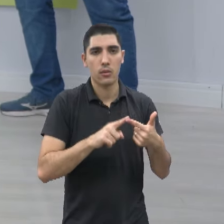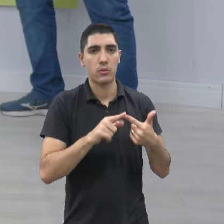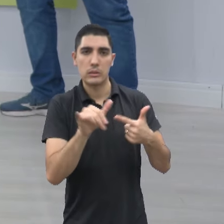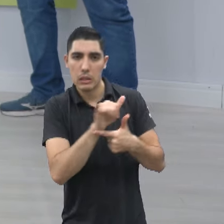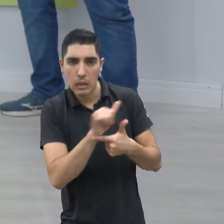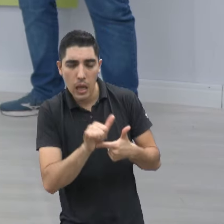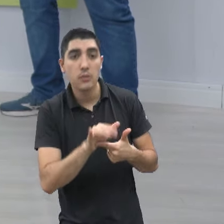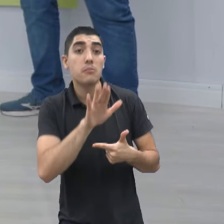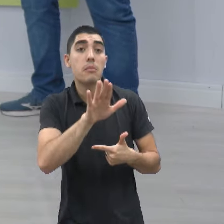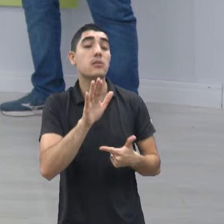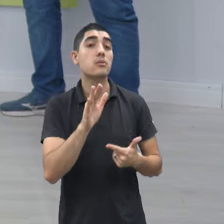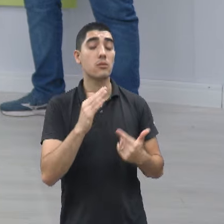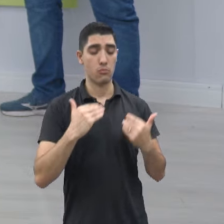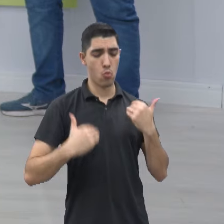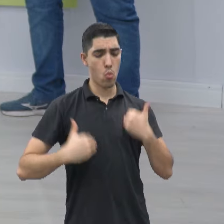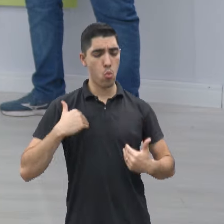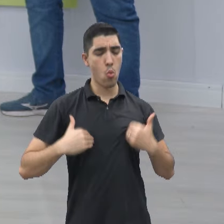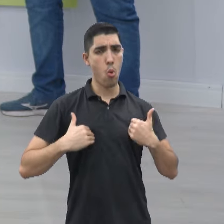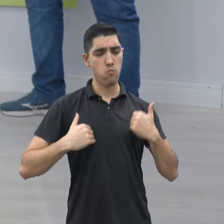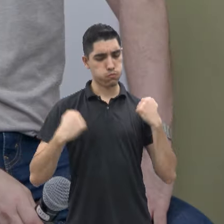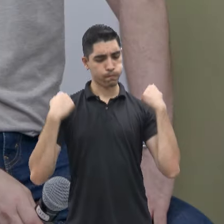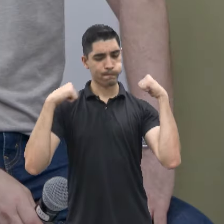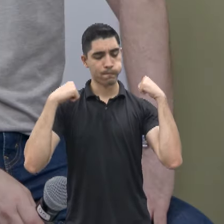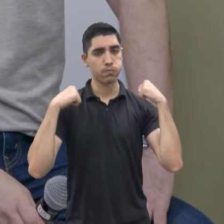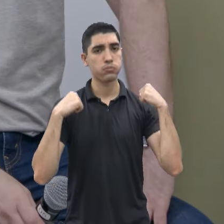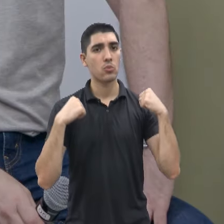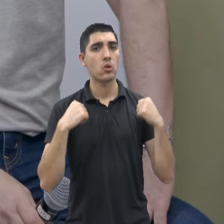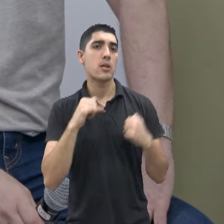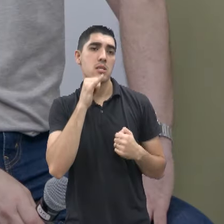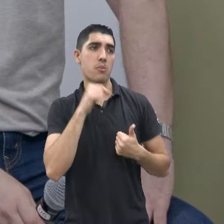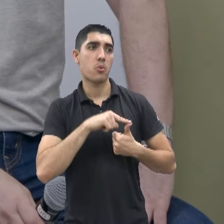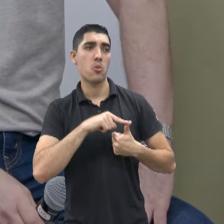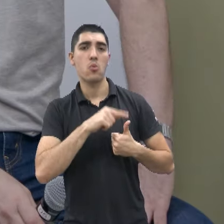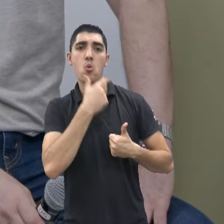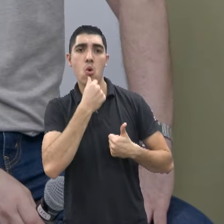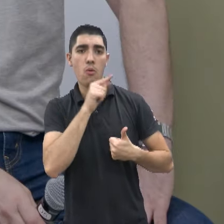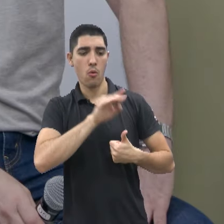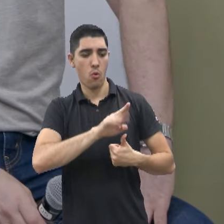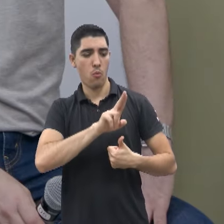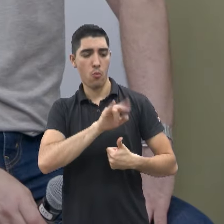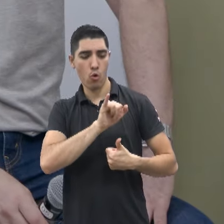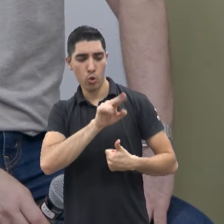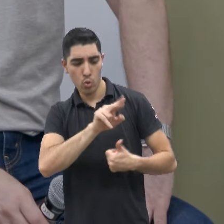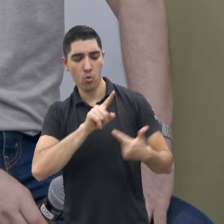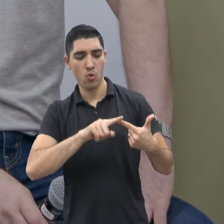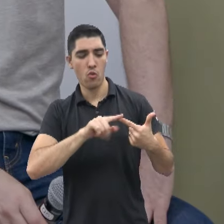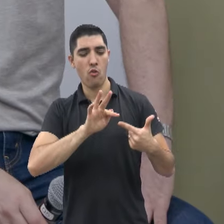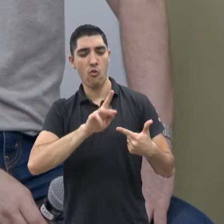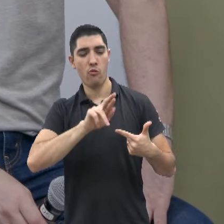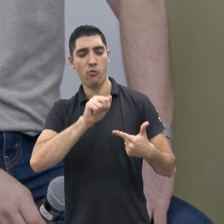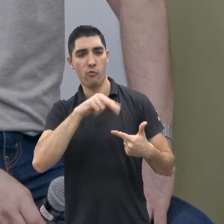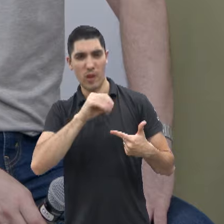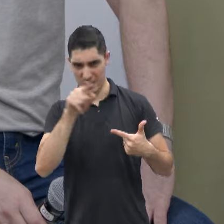questão física também, né? Como é que está para o Buiú, o Franco, que você falou que estão ainda gripados.